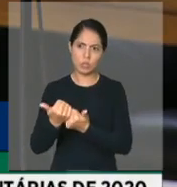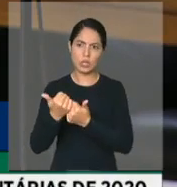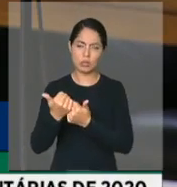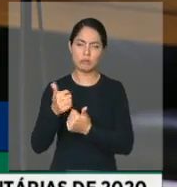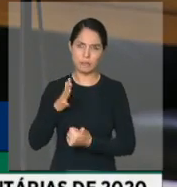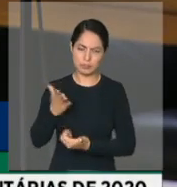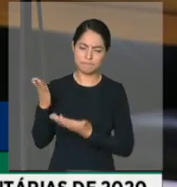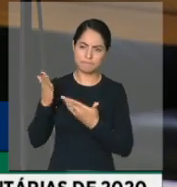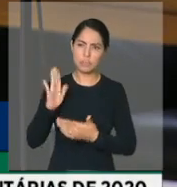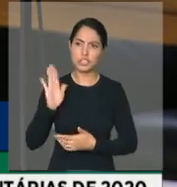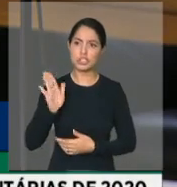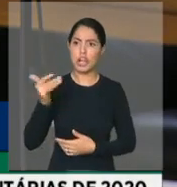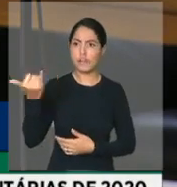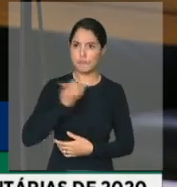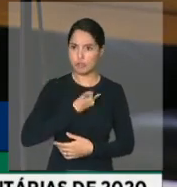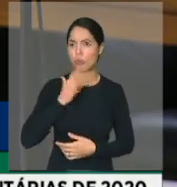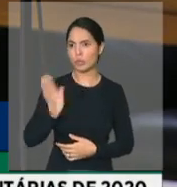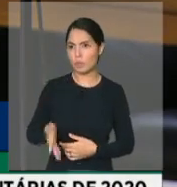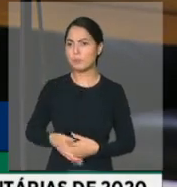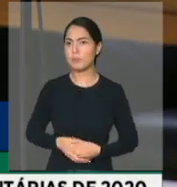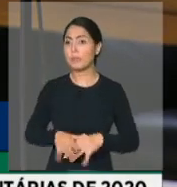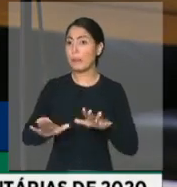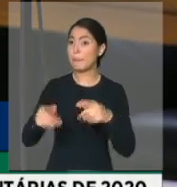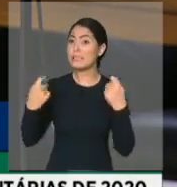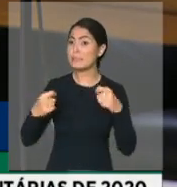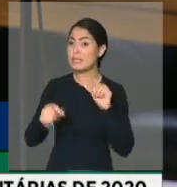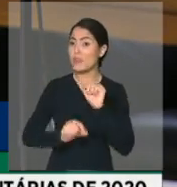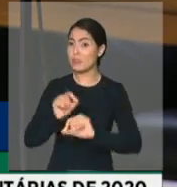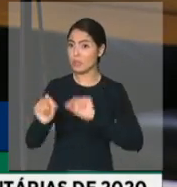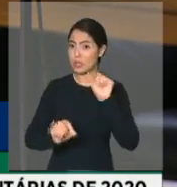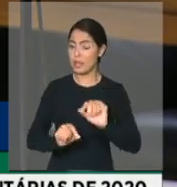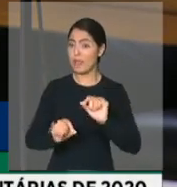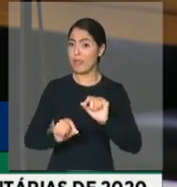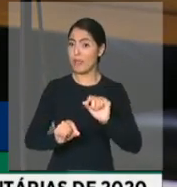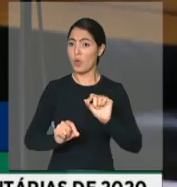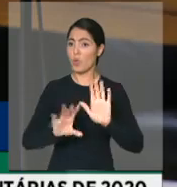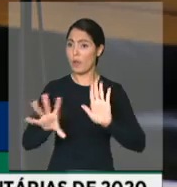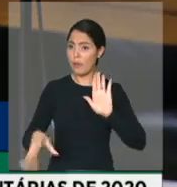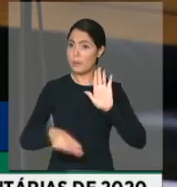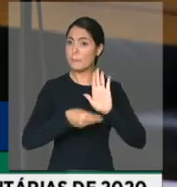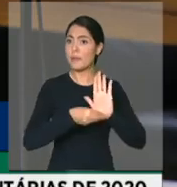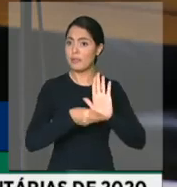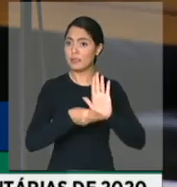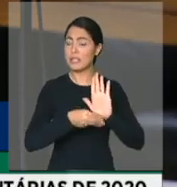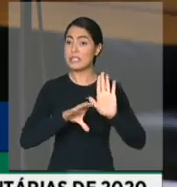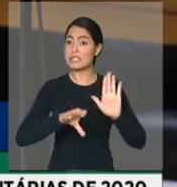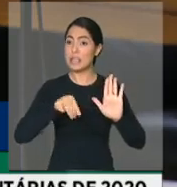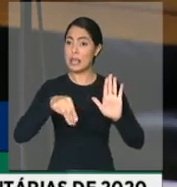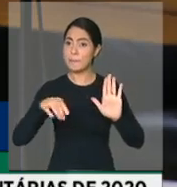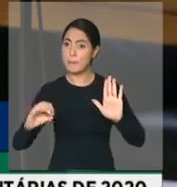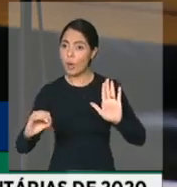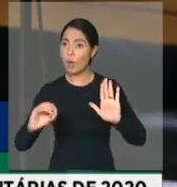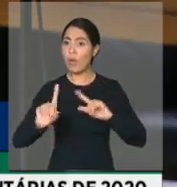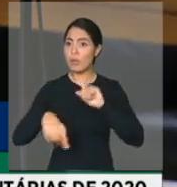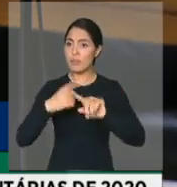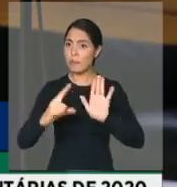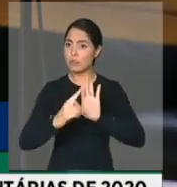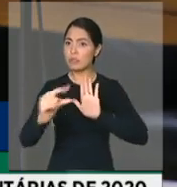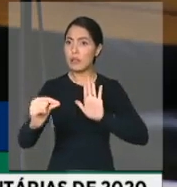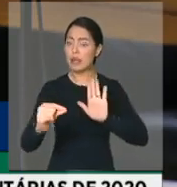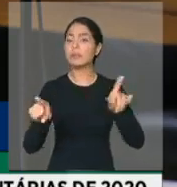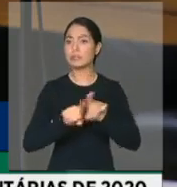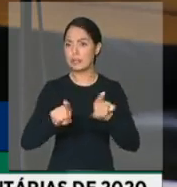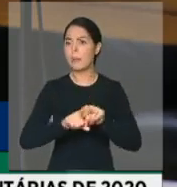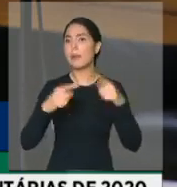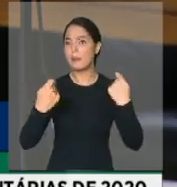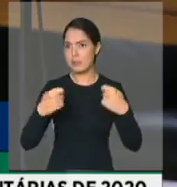informou de que teria que haver sido uma emenda supressiva na CMO e o destaque teria que sido feito na emenda supressiva,